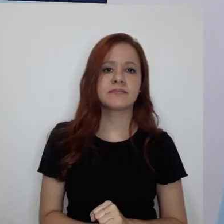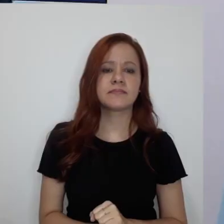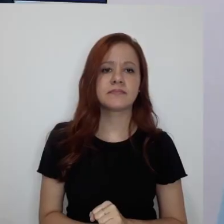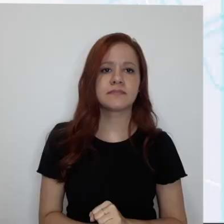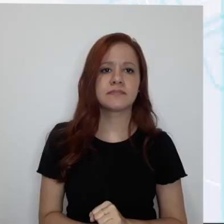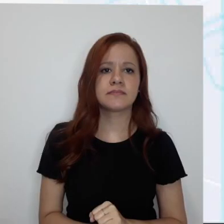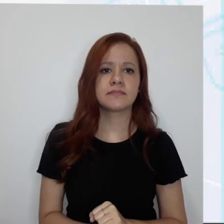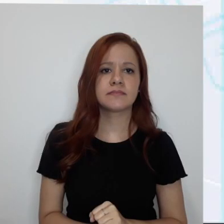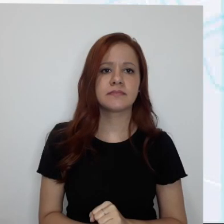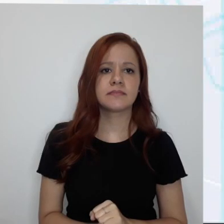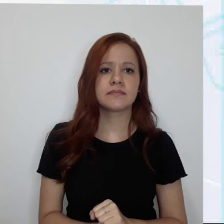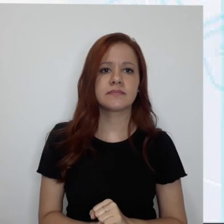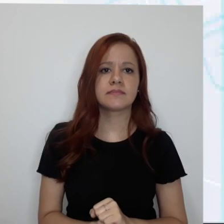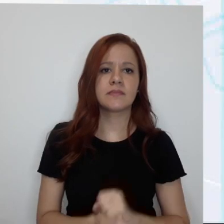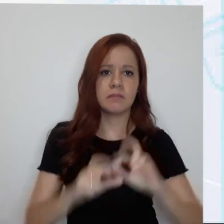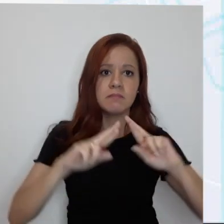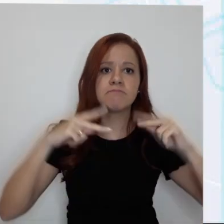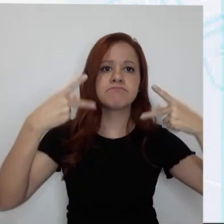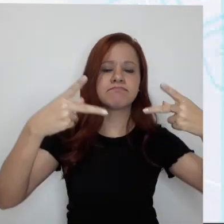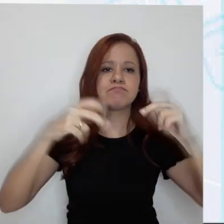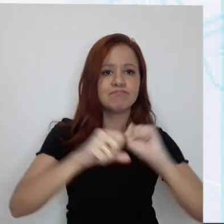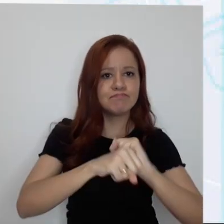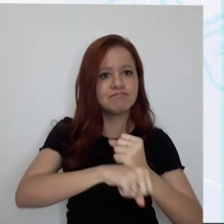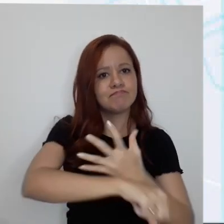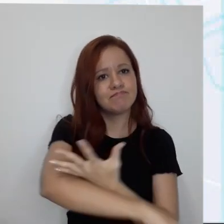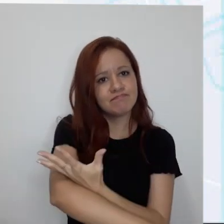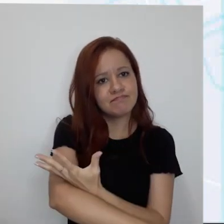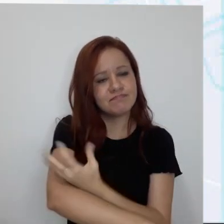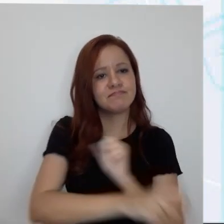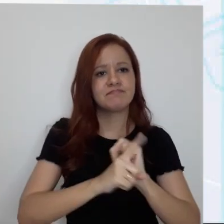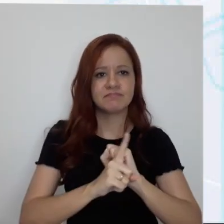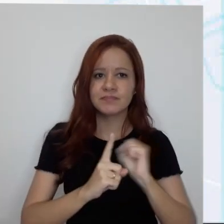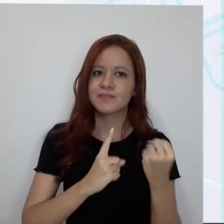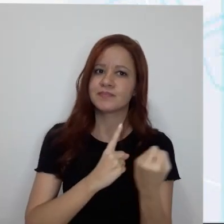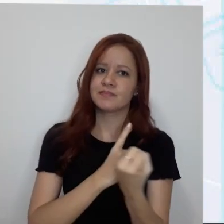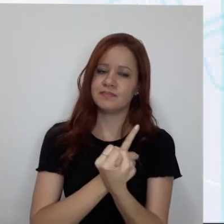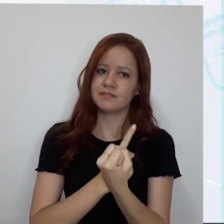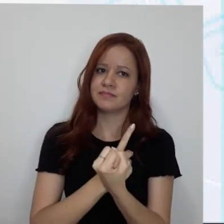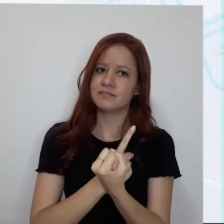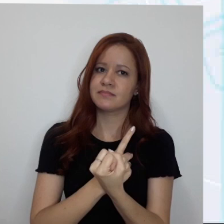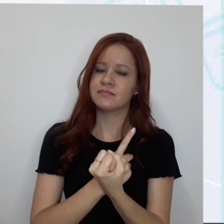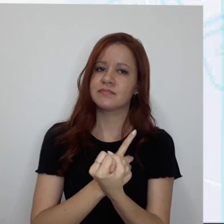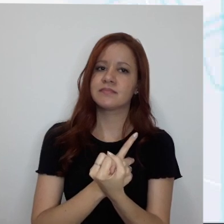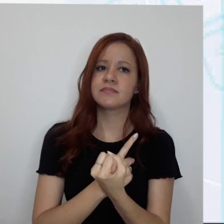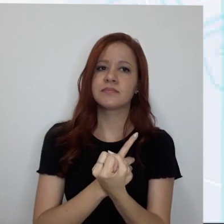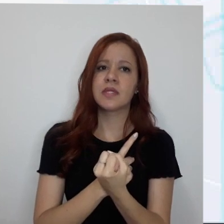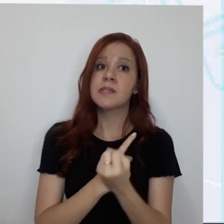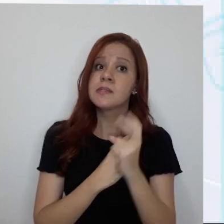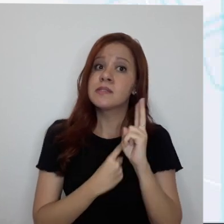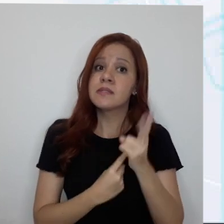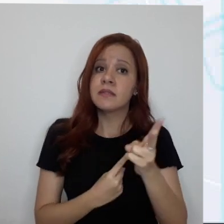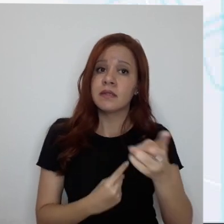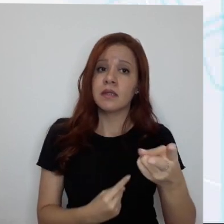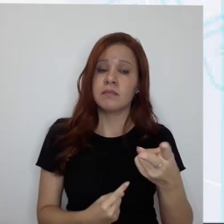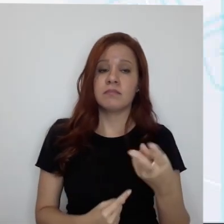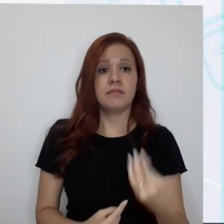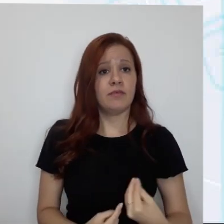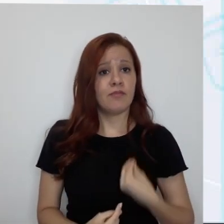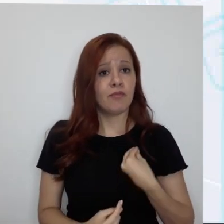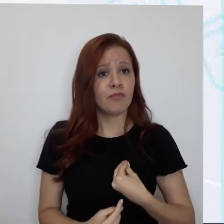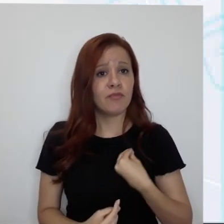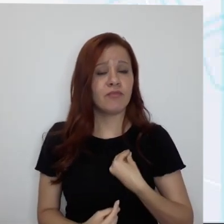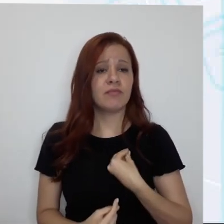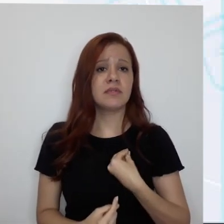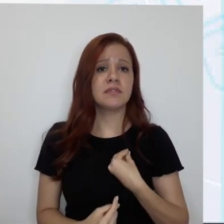As competências socioemocionais, não é? São competências que são utilizadas cotidianamente,